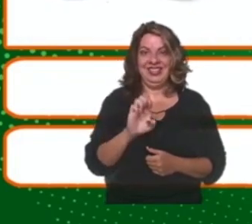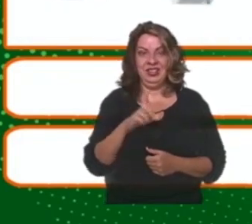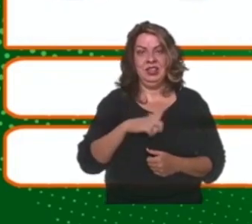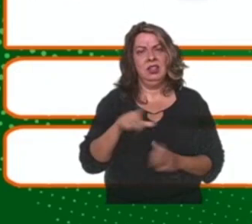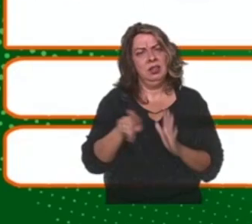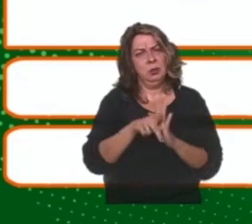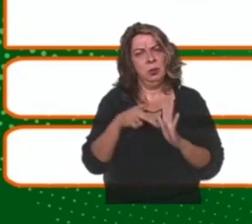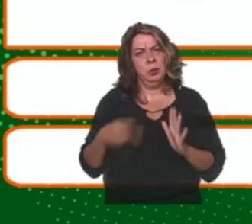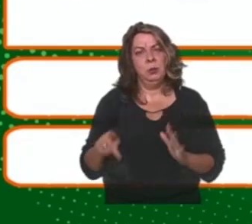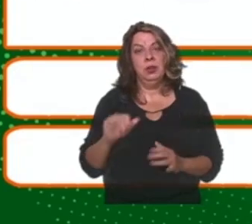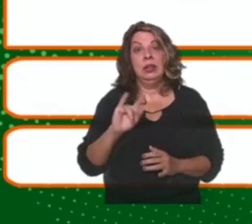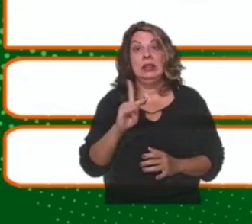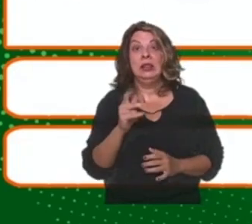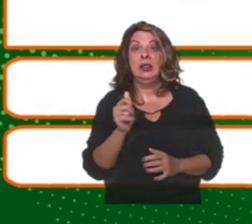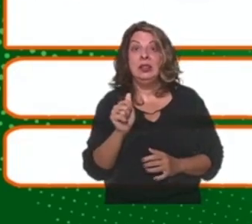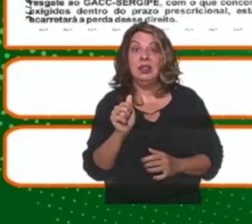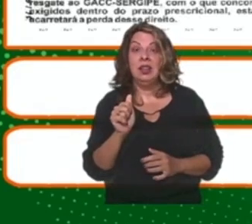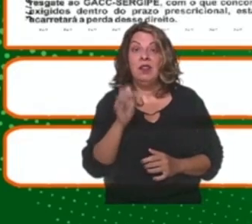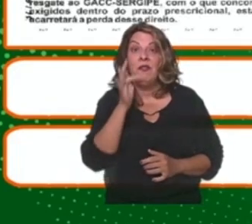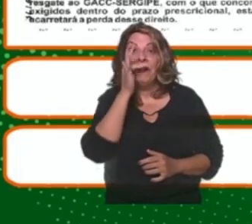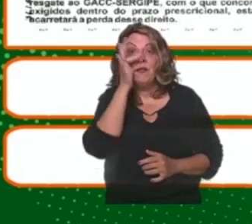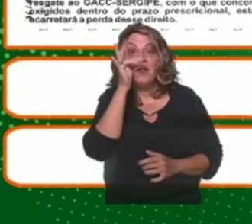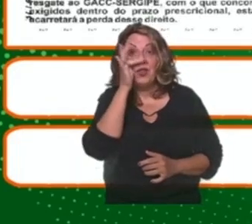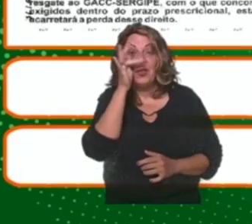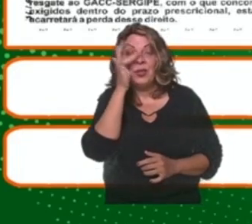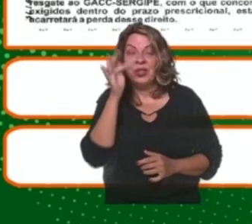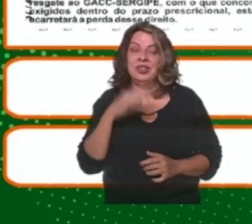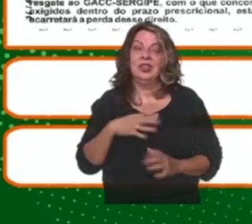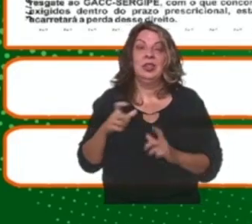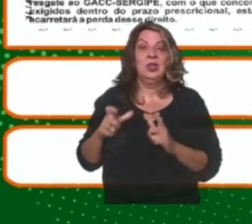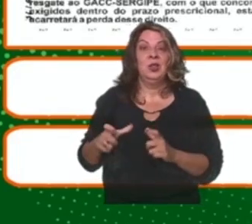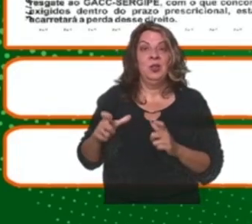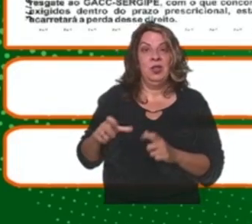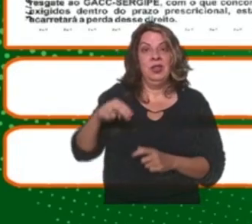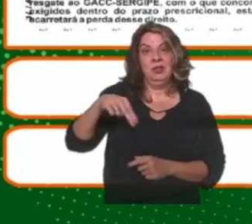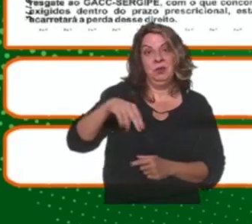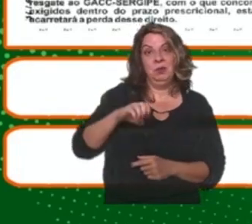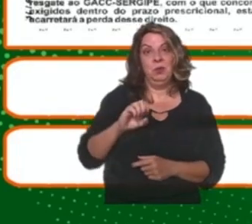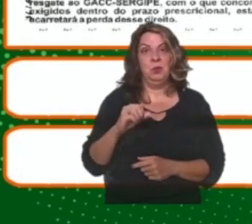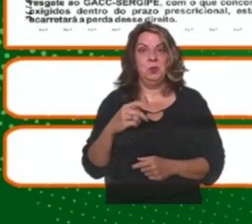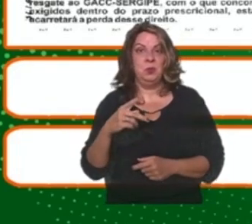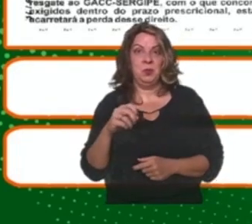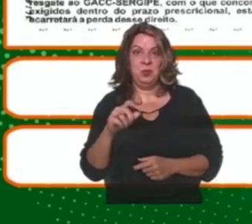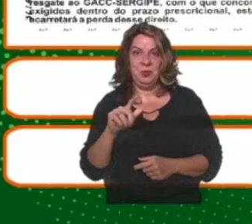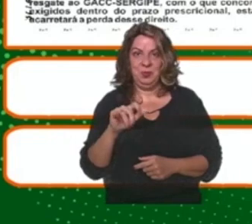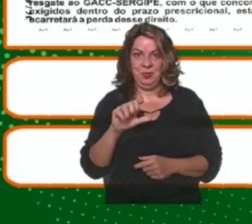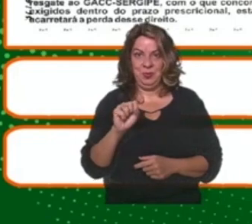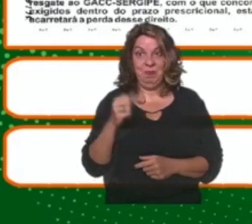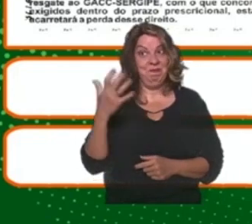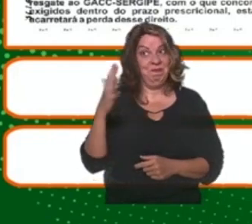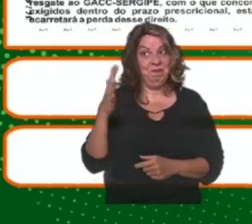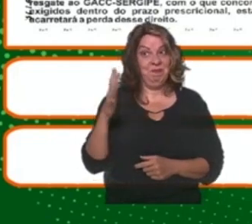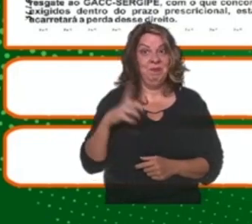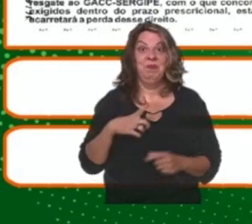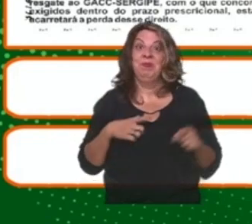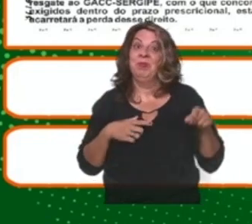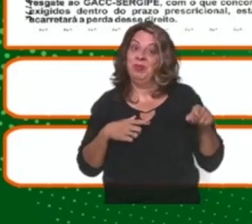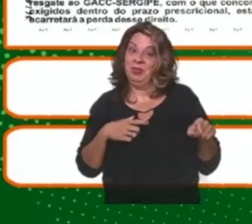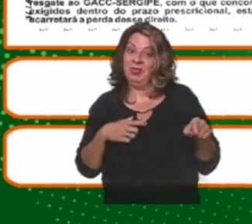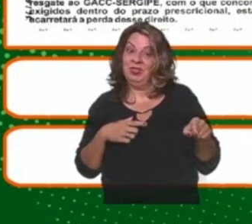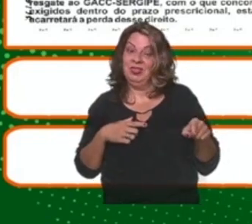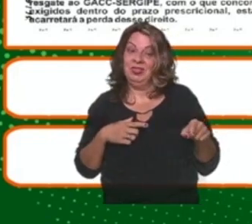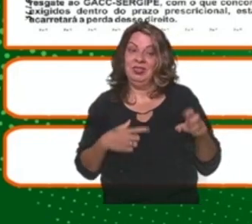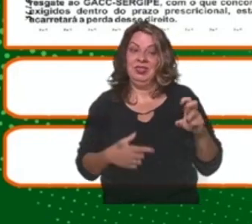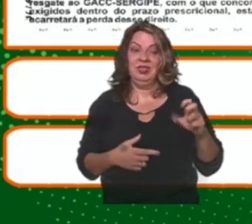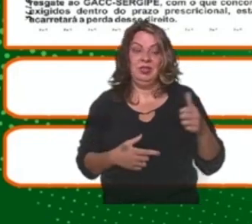das Flores. Olha que bacana, a Regional Neópolis mandou muito bem. Parabéns, tem mais um aqui para anunciar.